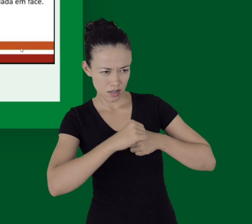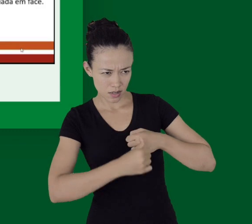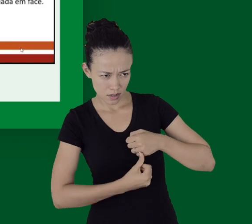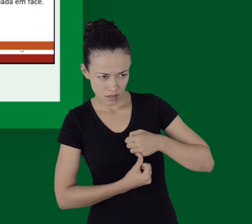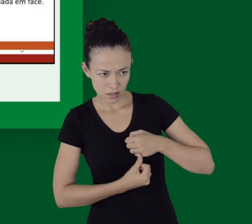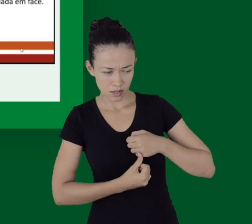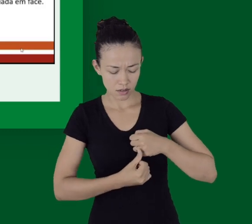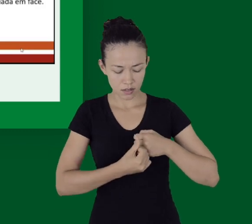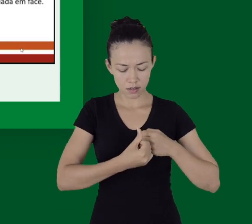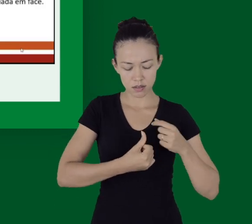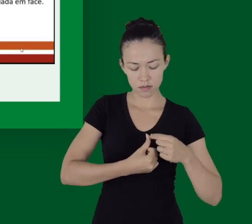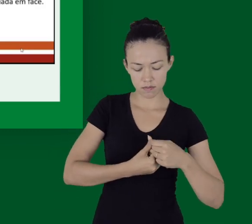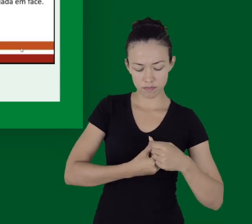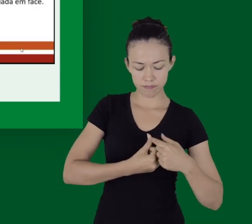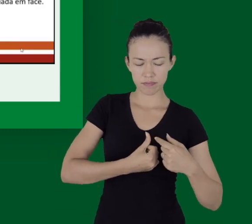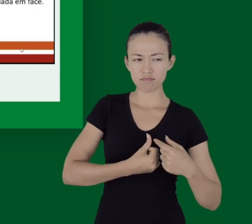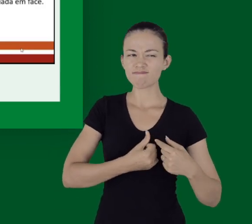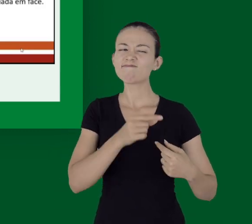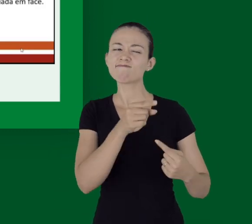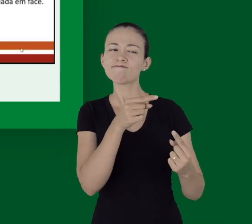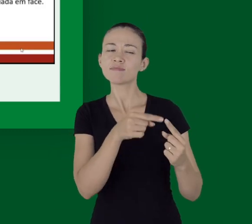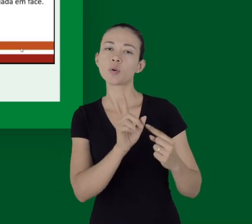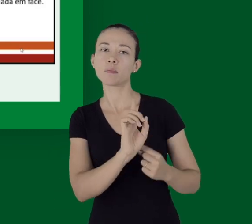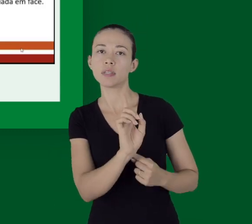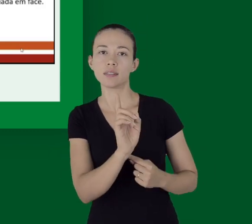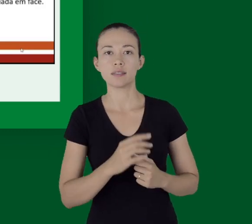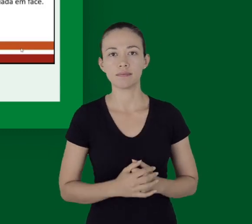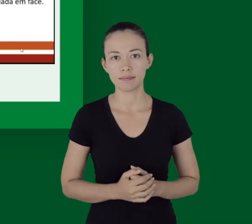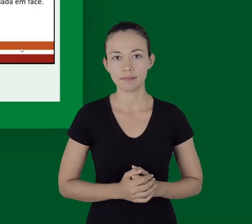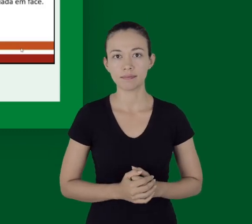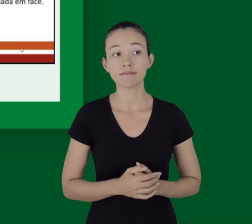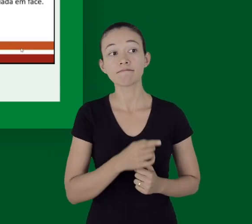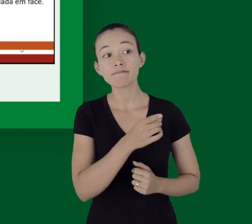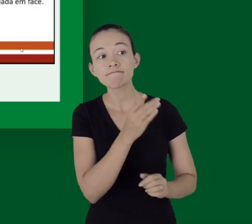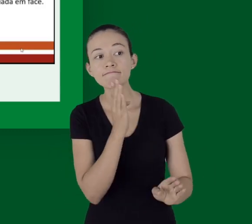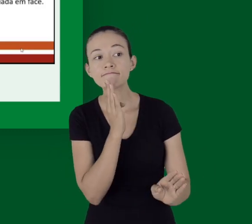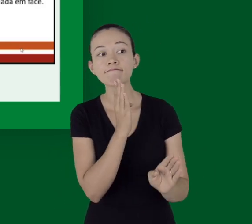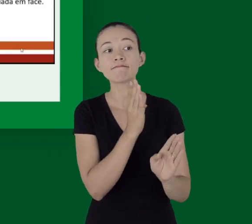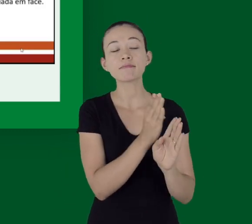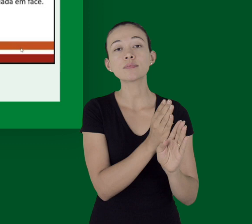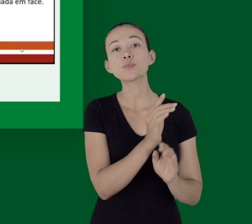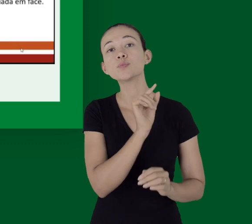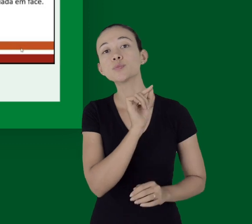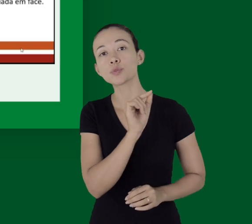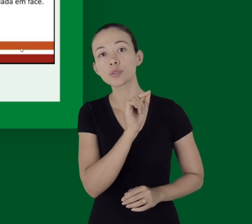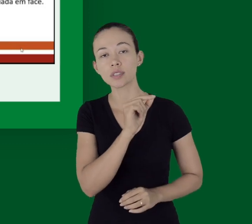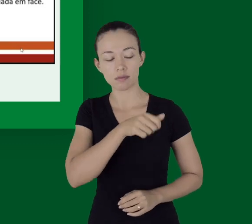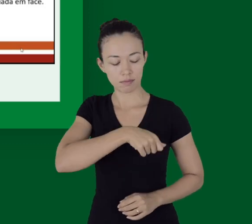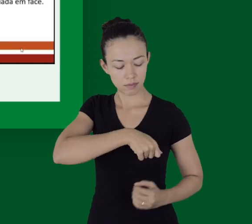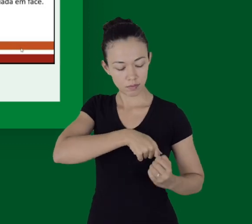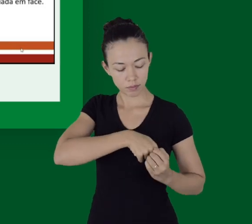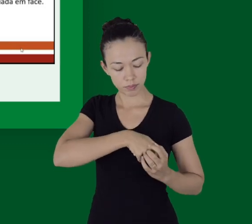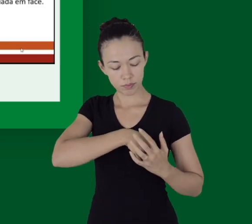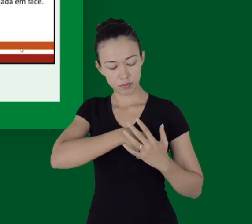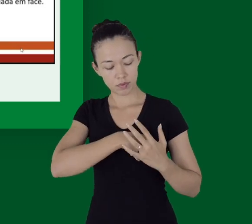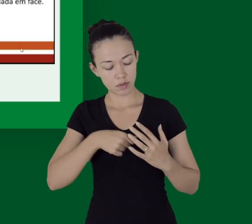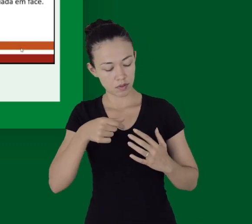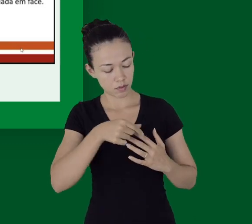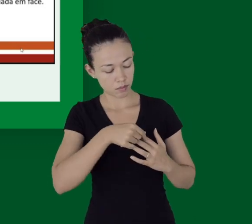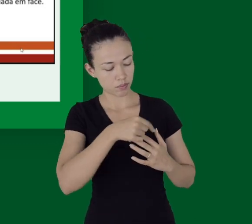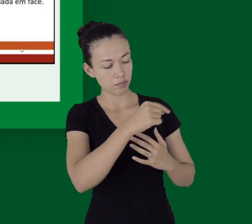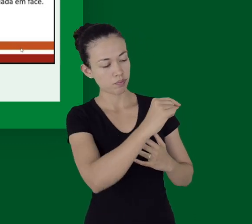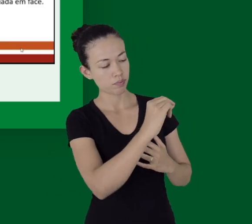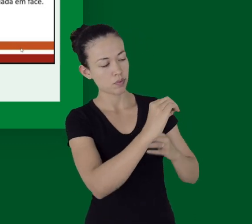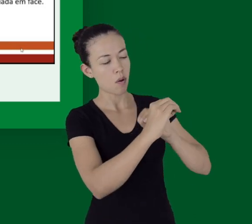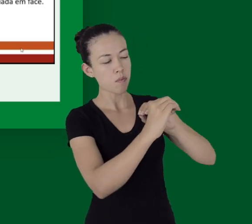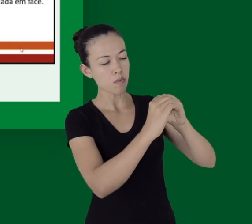estavam simétricos, então é mais um motivo para você não quase descartar uma dissecção aguda de aorta, né? Então, e